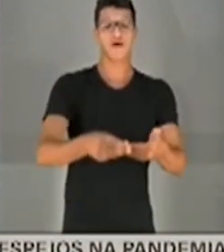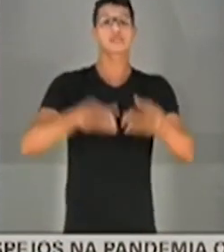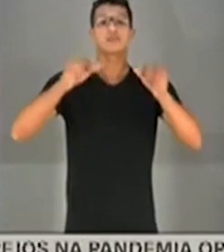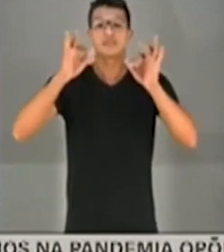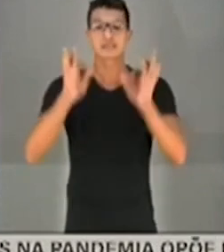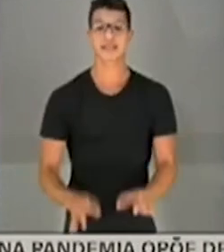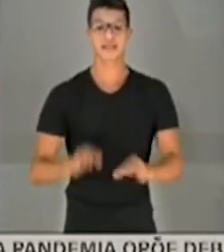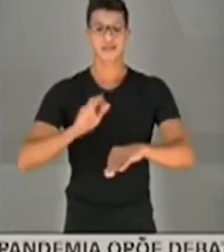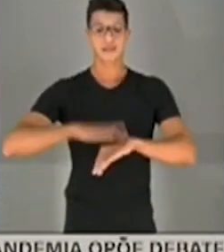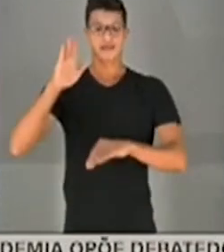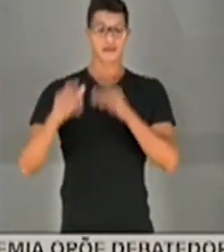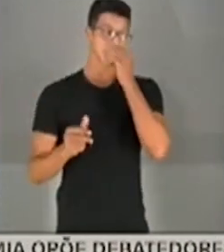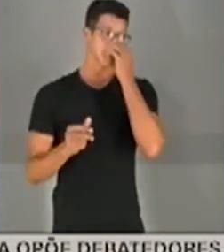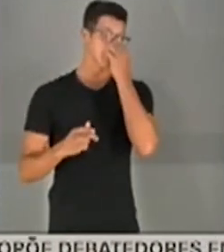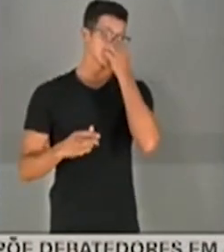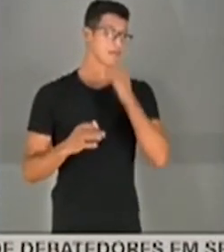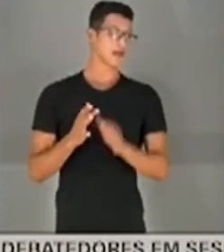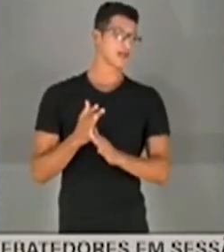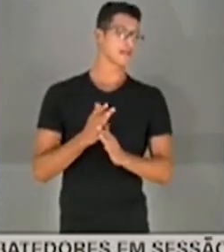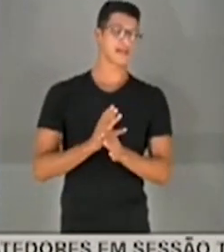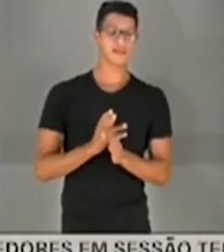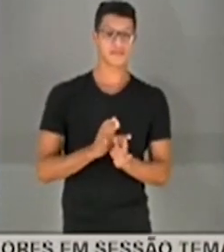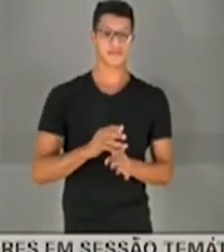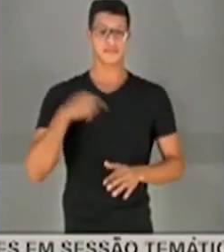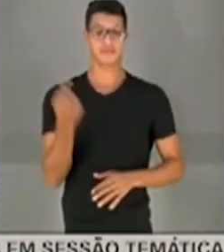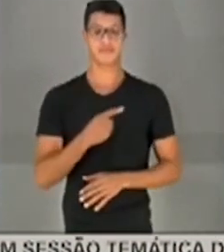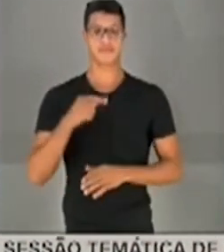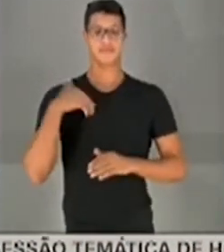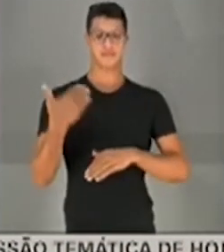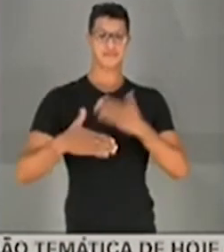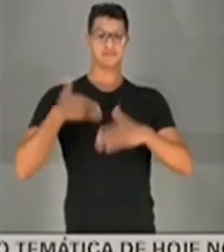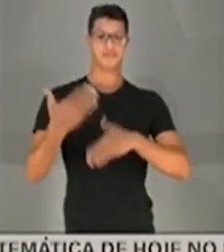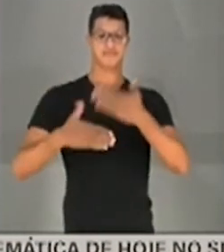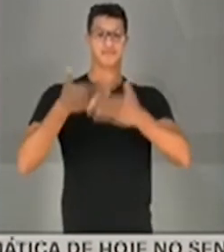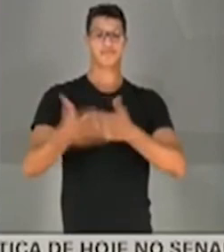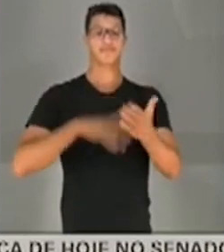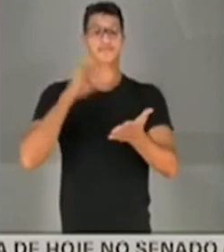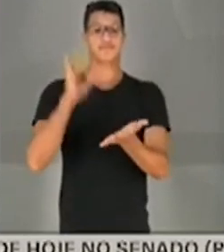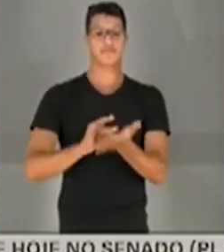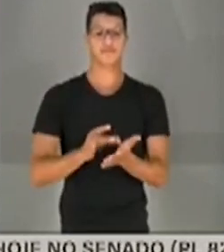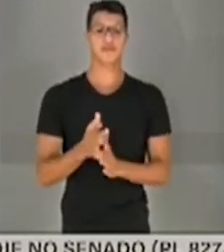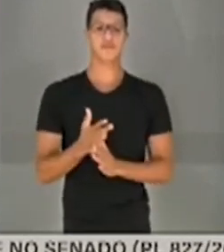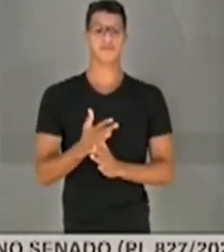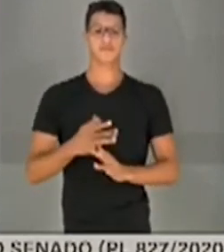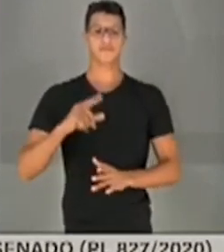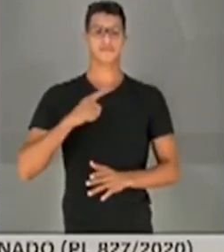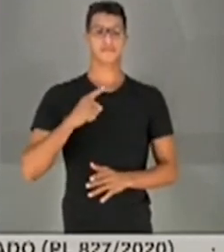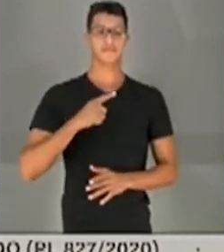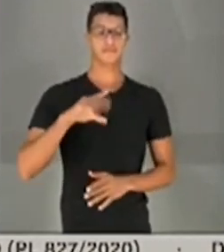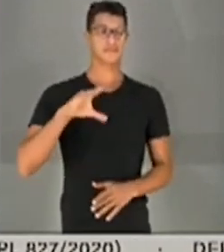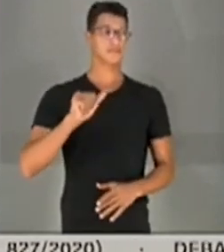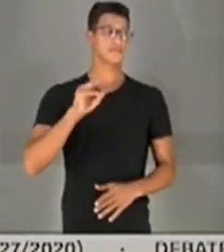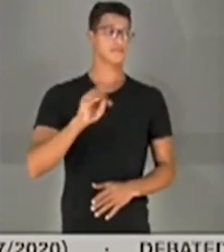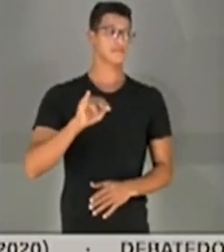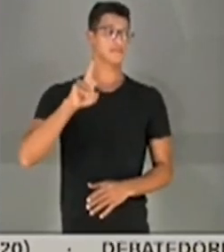certeza, muito mais vidas do que se houvesse um processo honesto, transparente, comunicativo